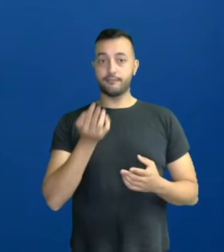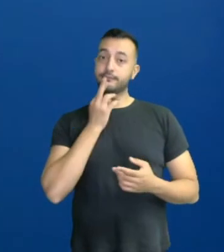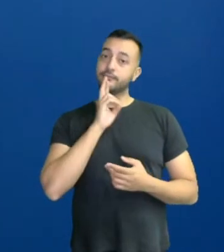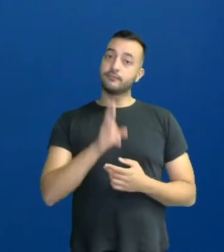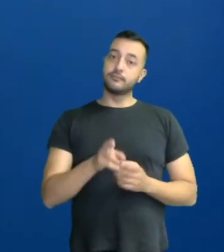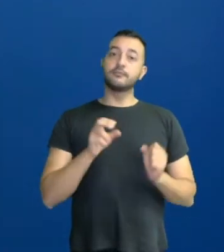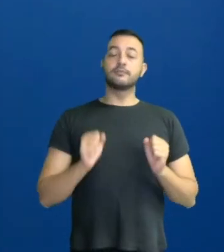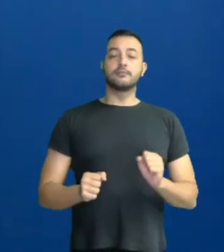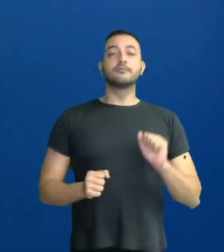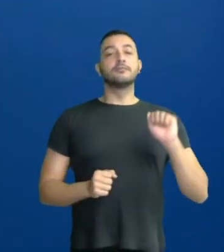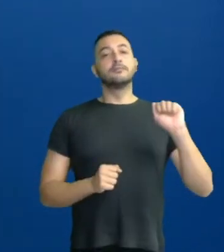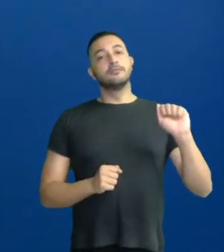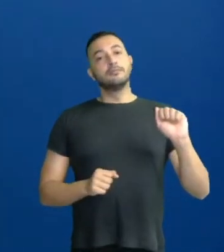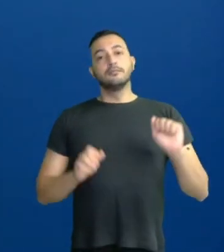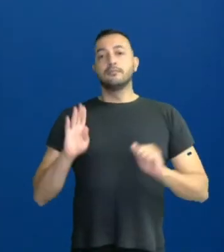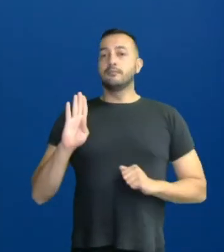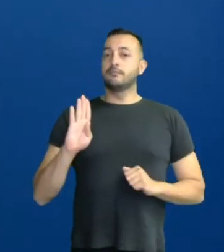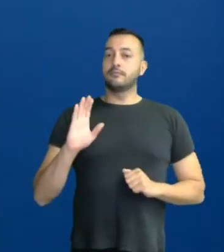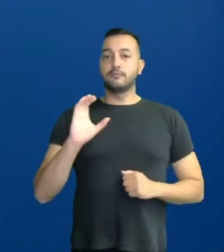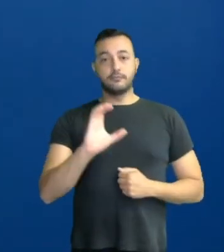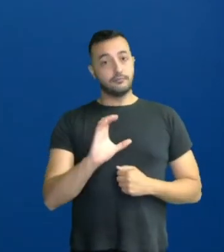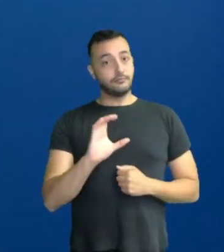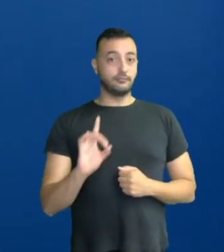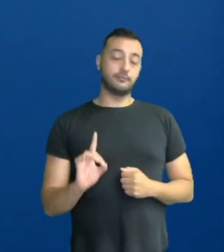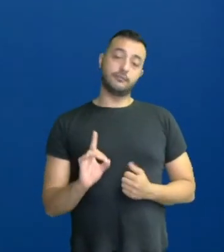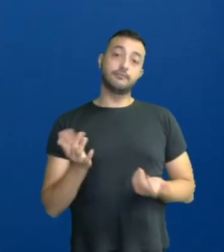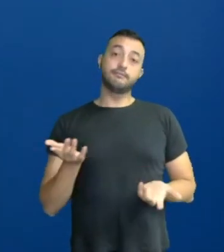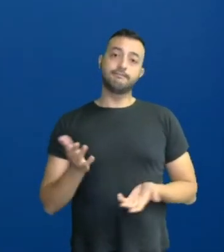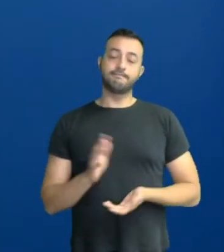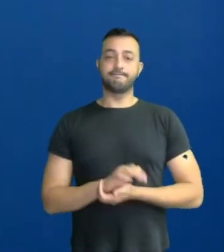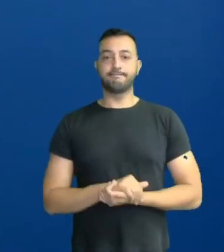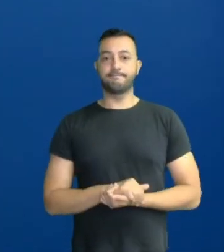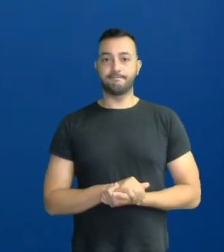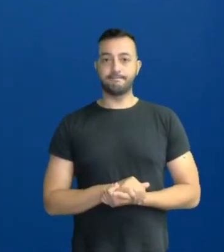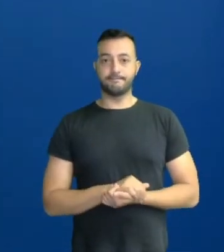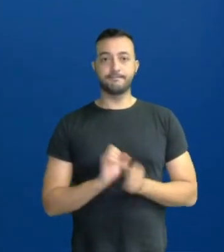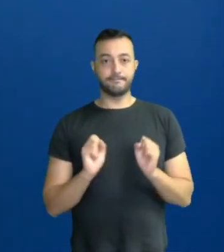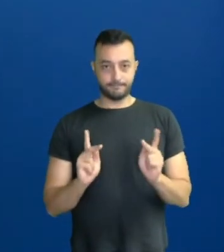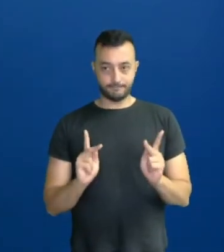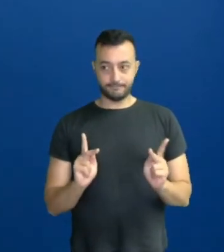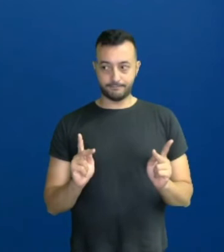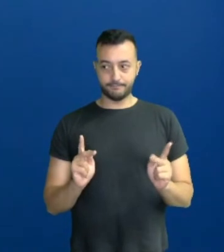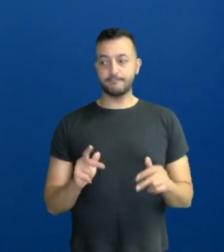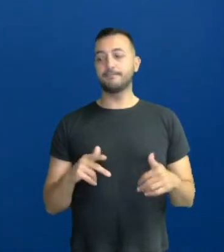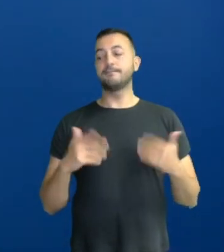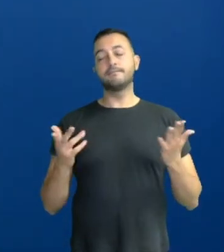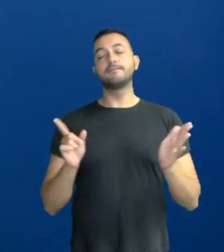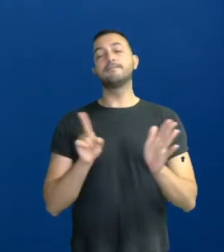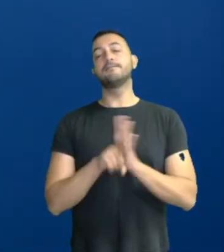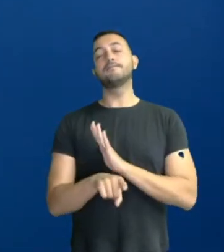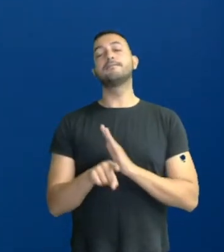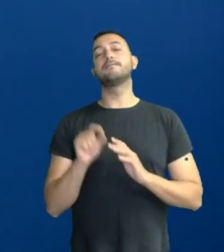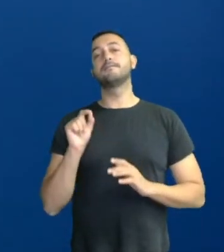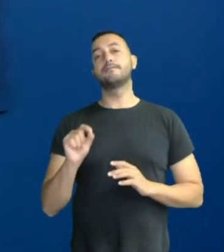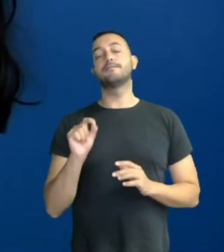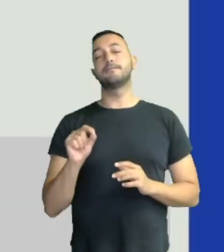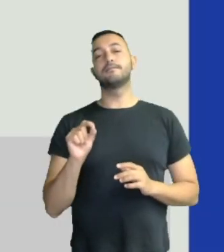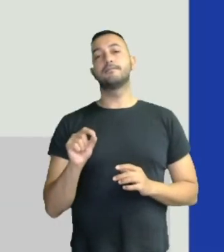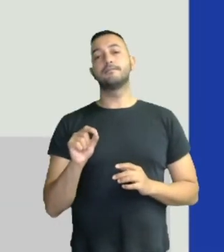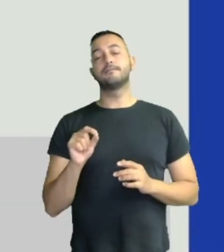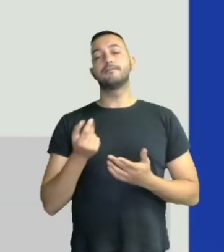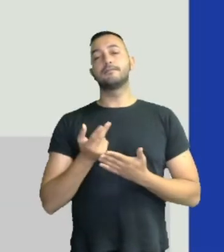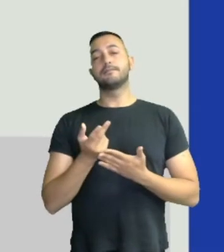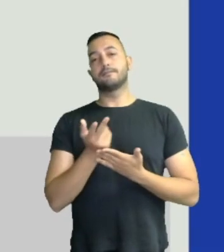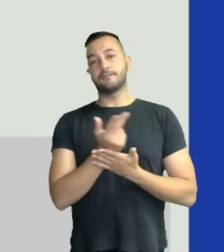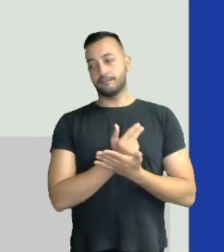certa pode estar na letra A, B, C ou D, não é isso? Ok? Então, o que é que ele pergunta a vocês? A